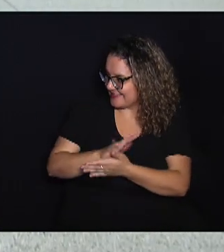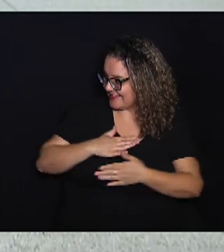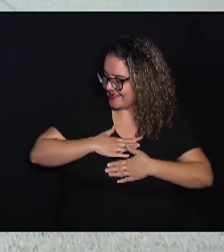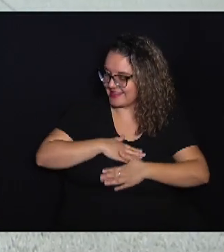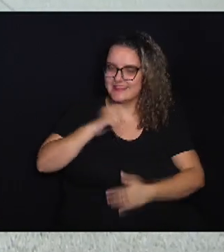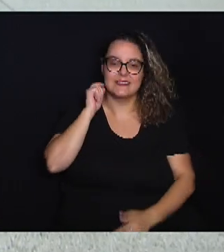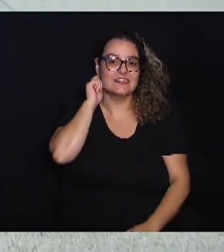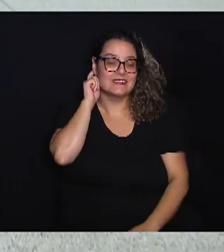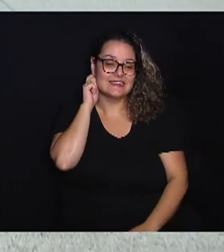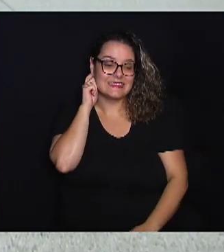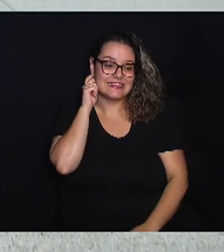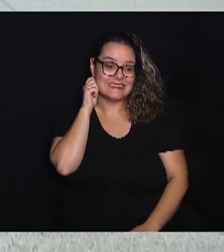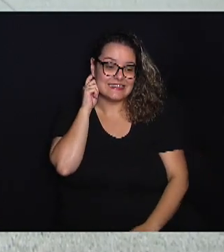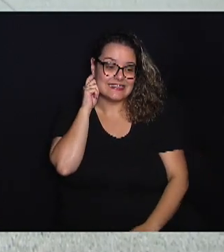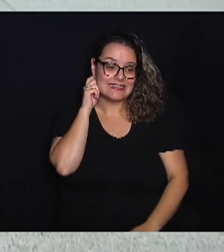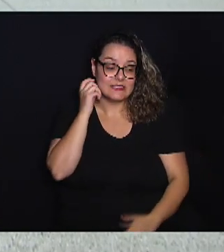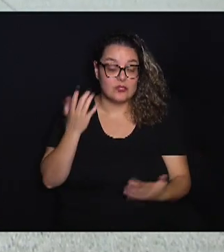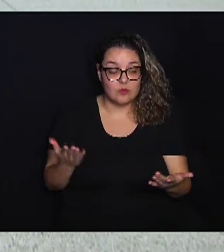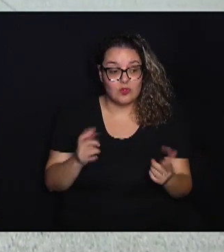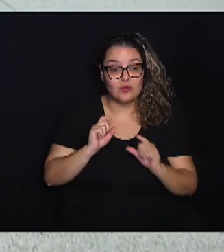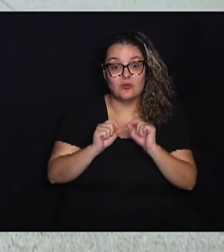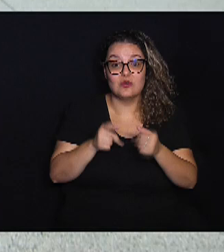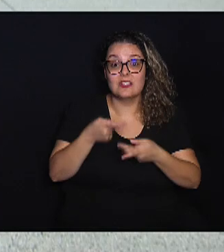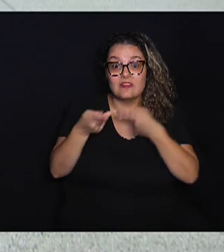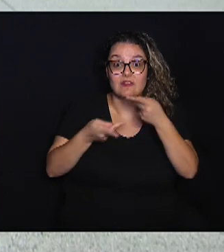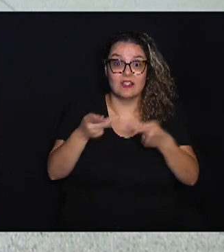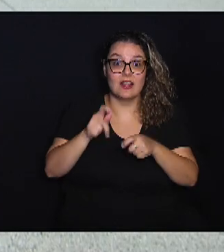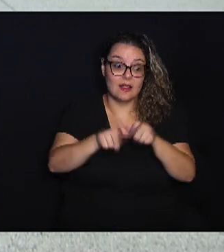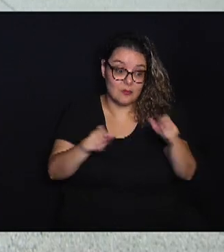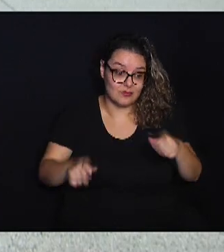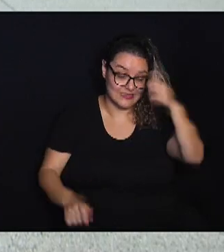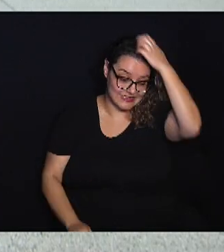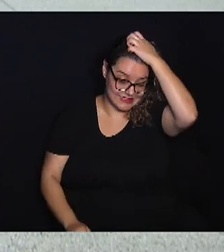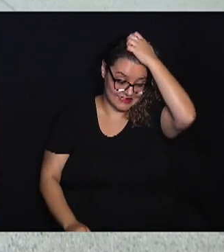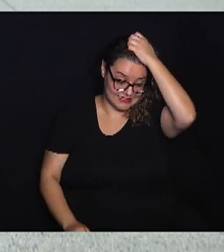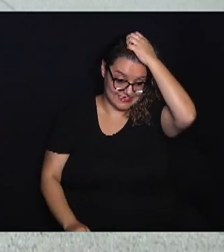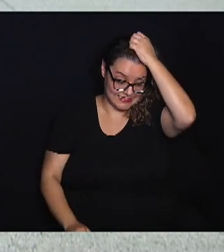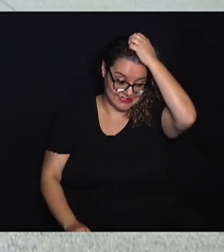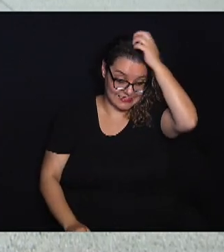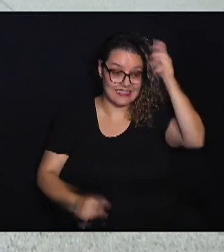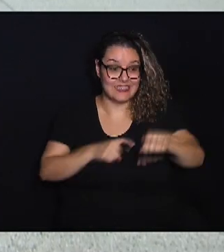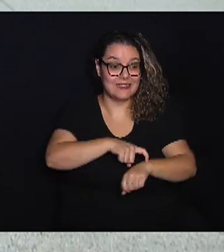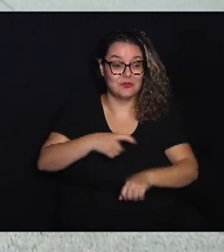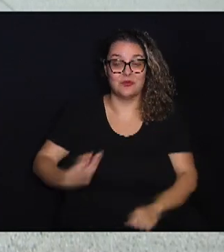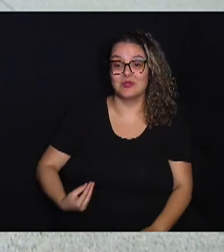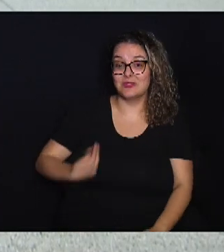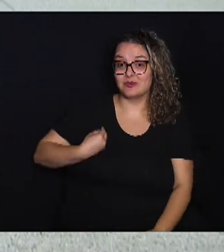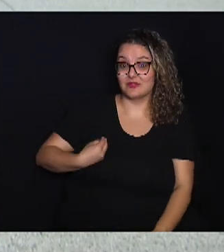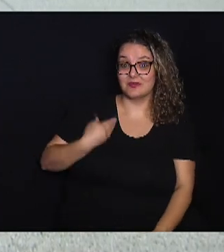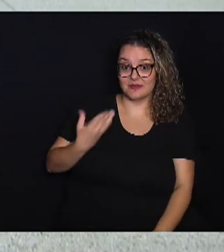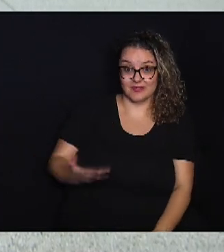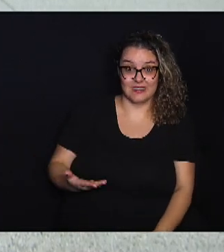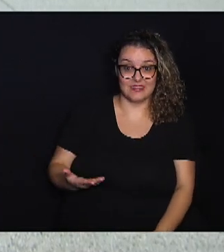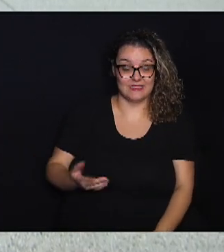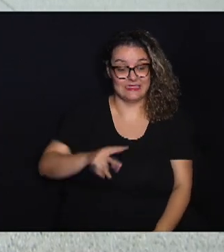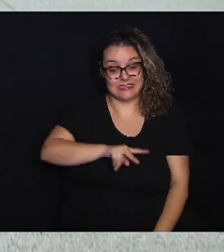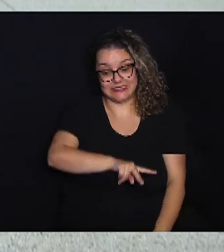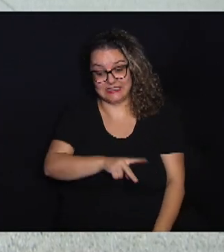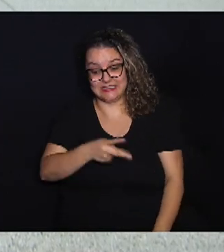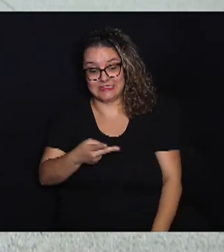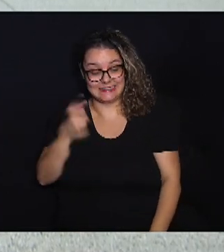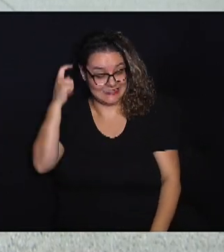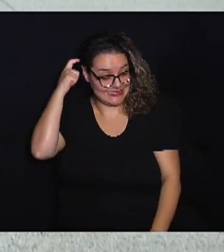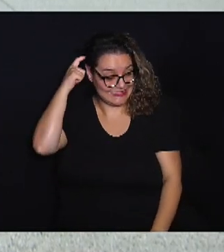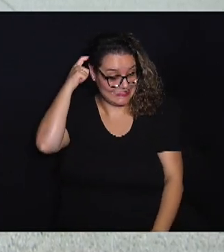Bom, o que falar para a galerinha que está vivenciando esse momento, né, de transição, porque